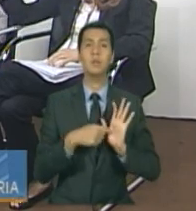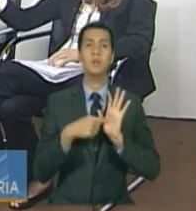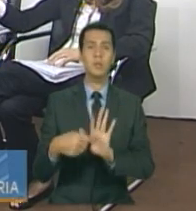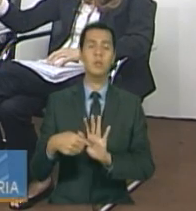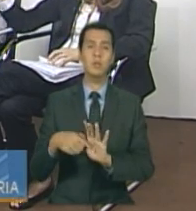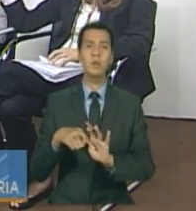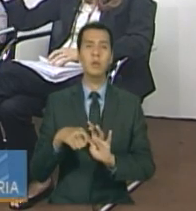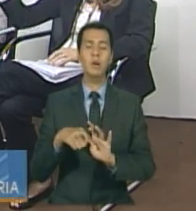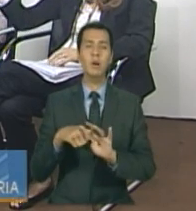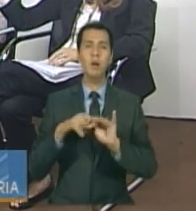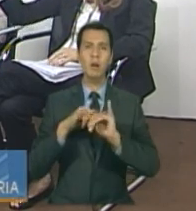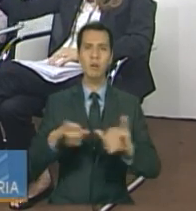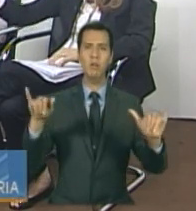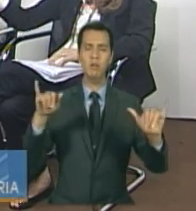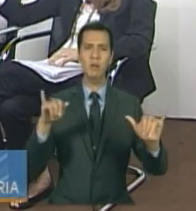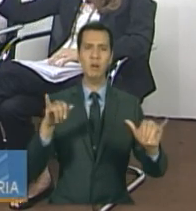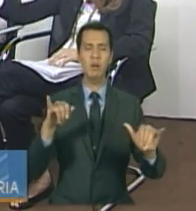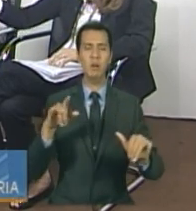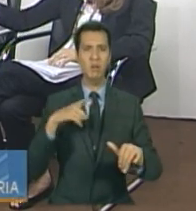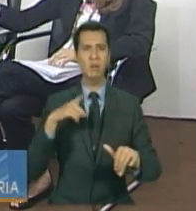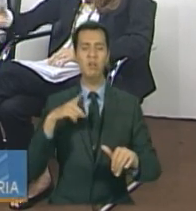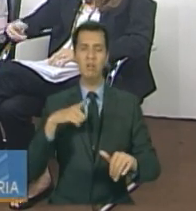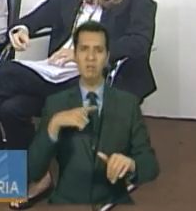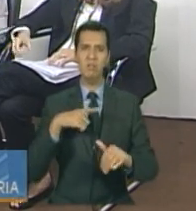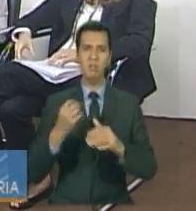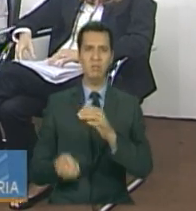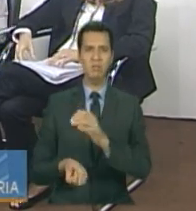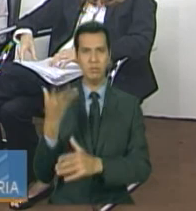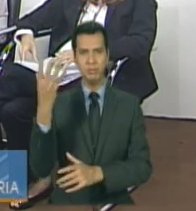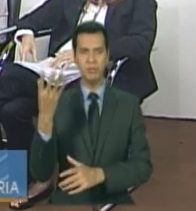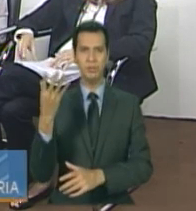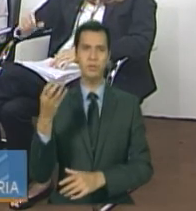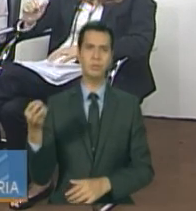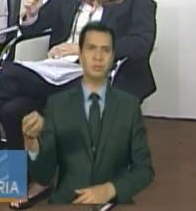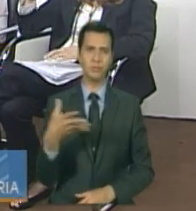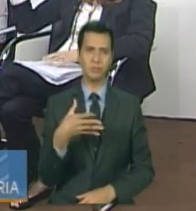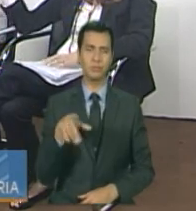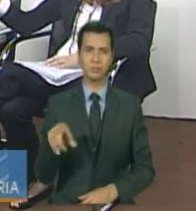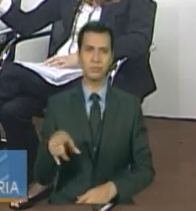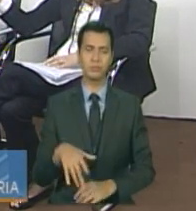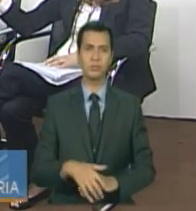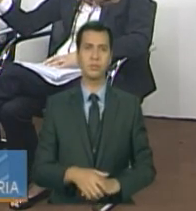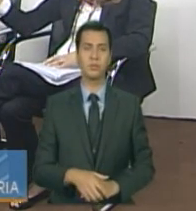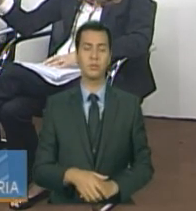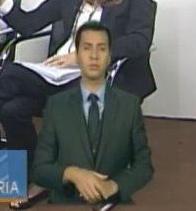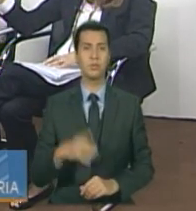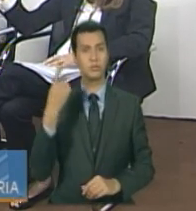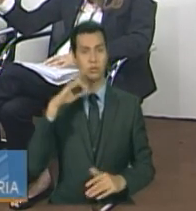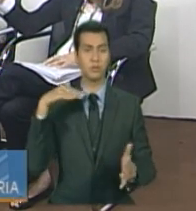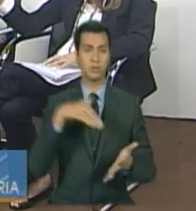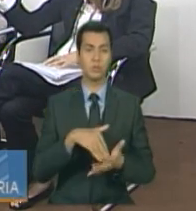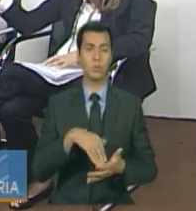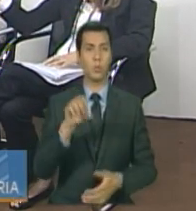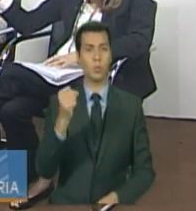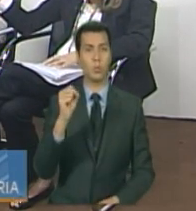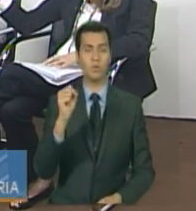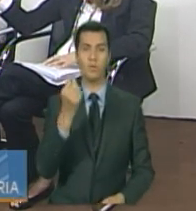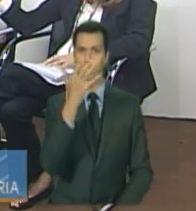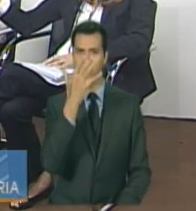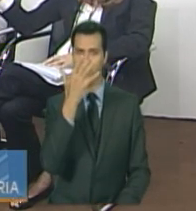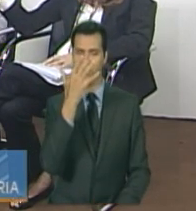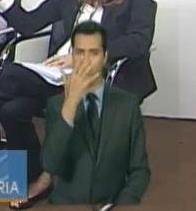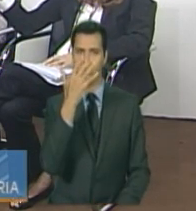que informa a implantação ou não de uma unidade pública. Então, o prazo será do dia 8 de